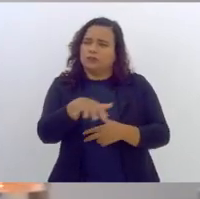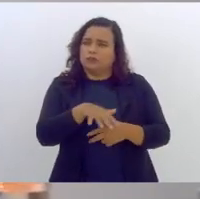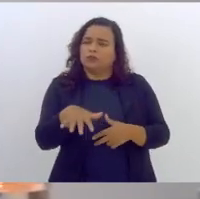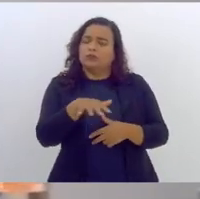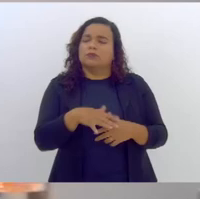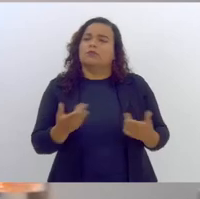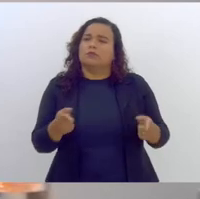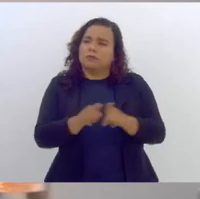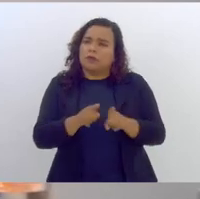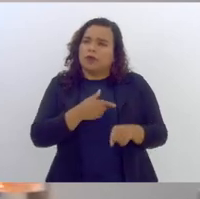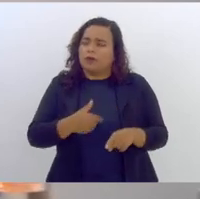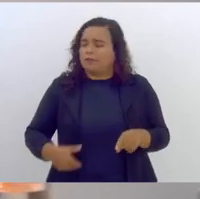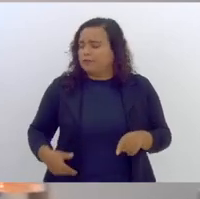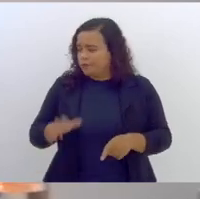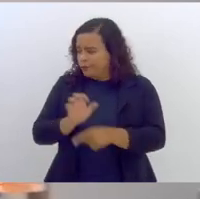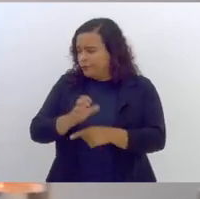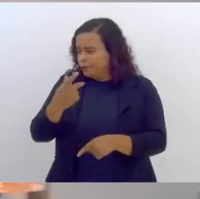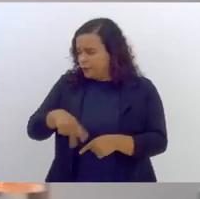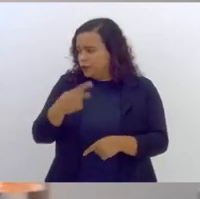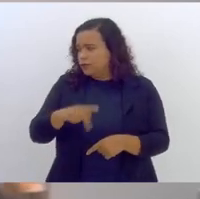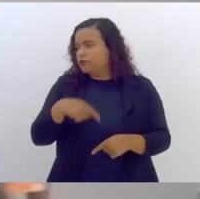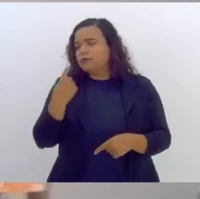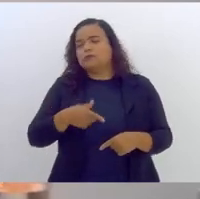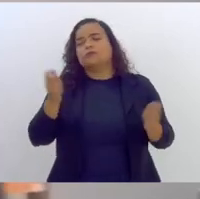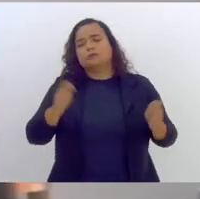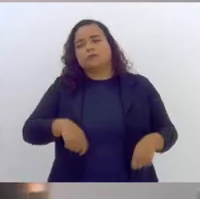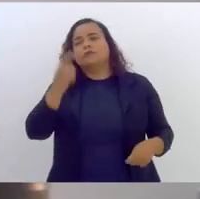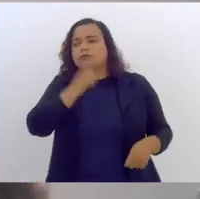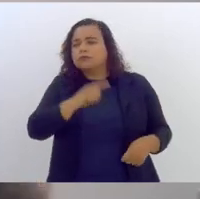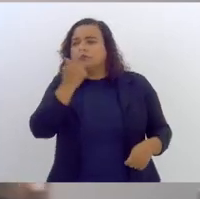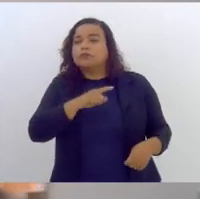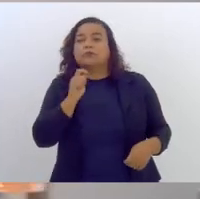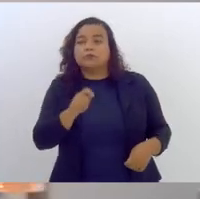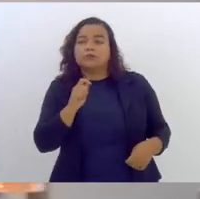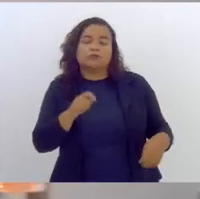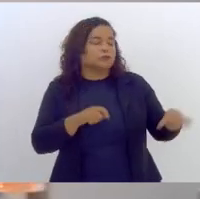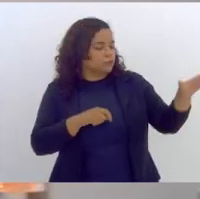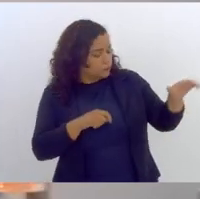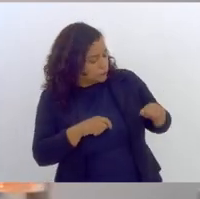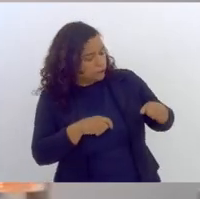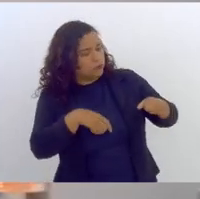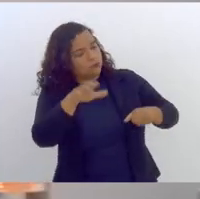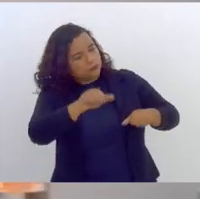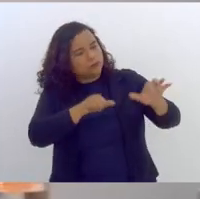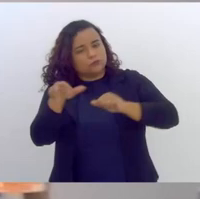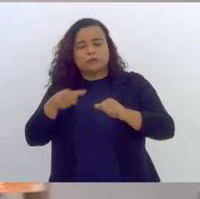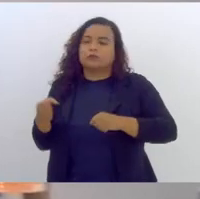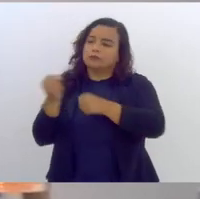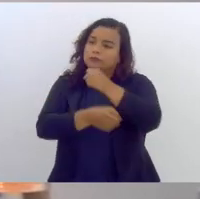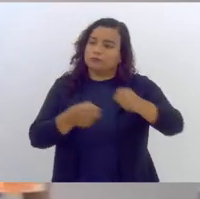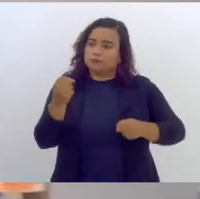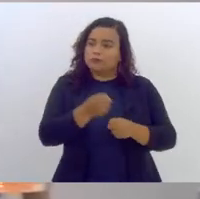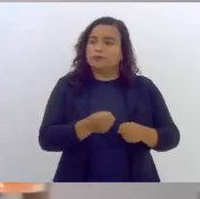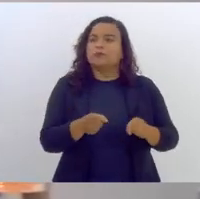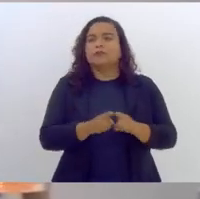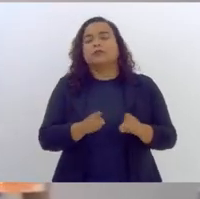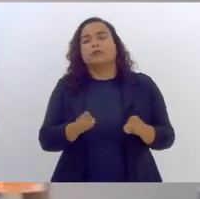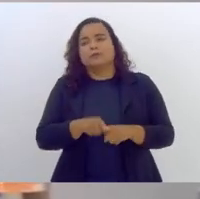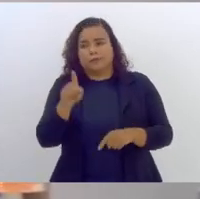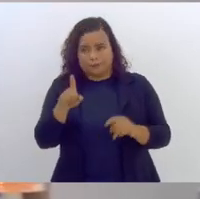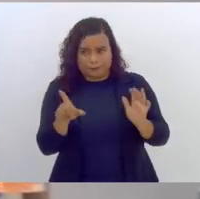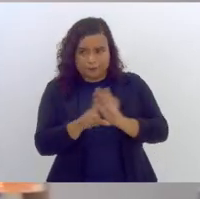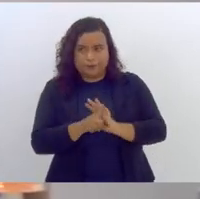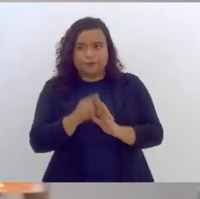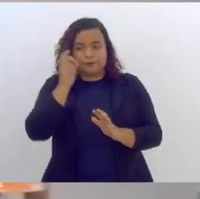parceria com o governo do estado para que se possibilitasse esse chamamento bem como Rodrigo olha aí a sua lei de suspensão